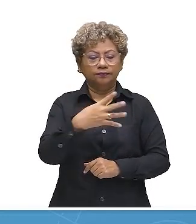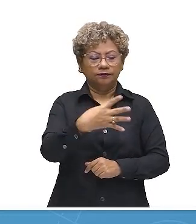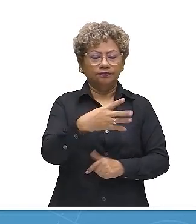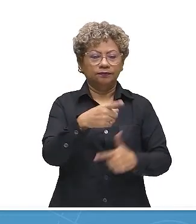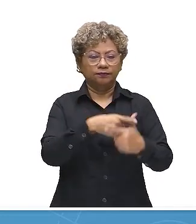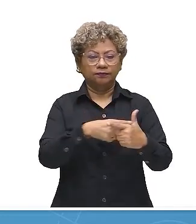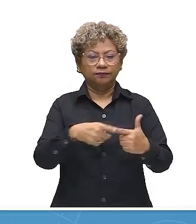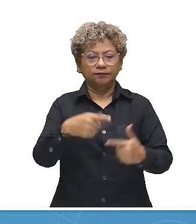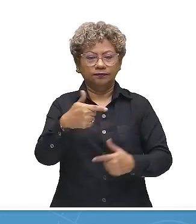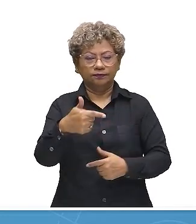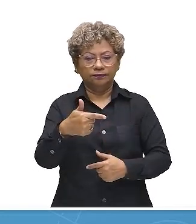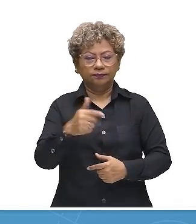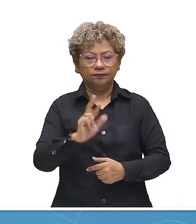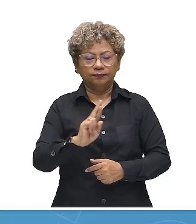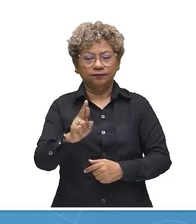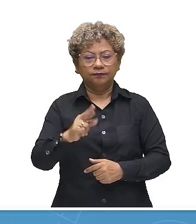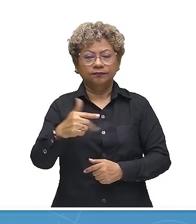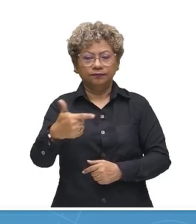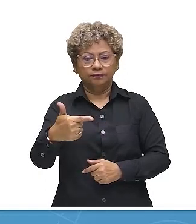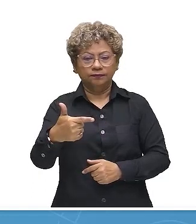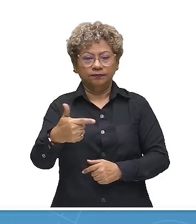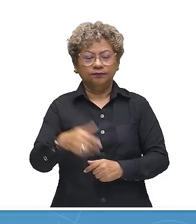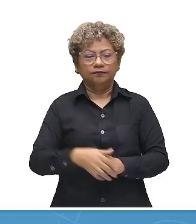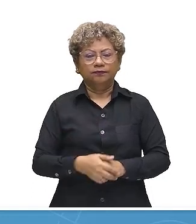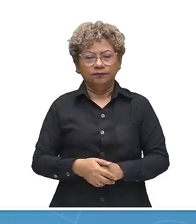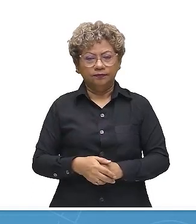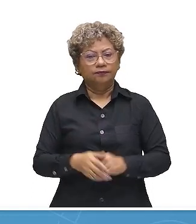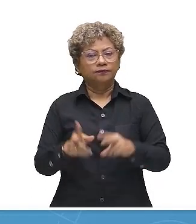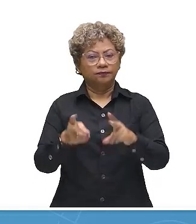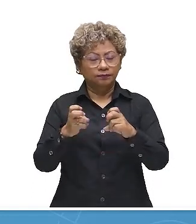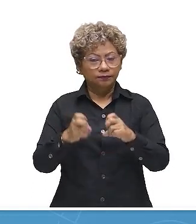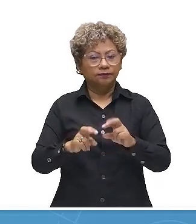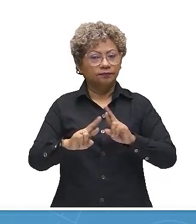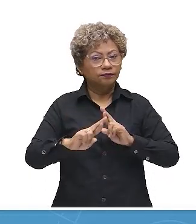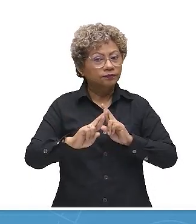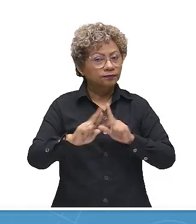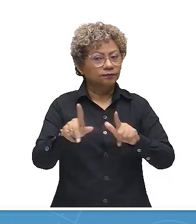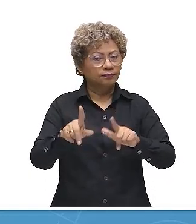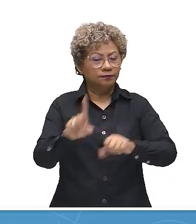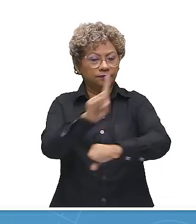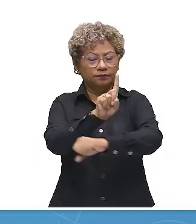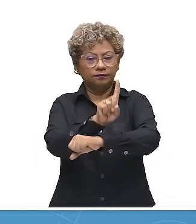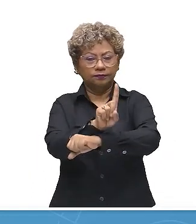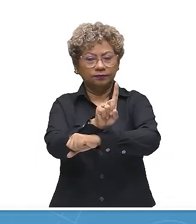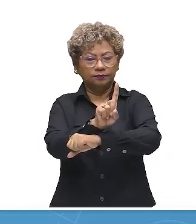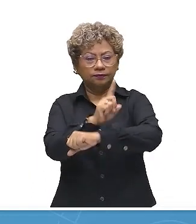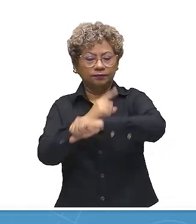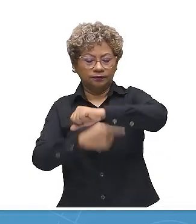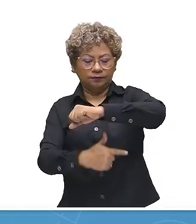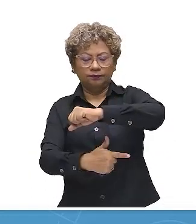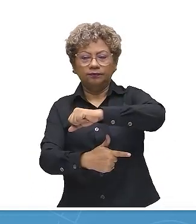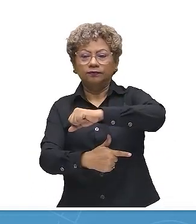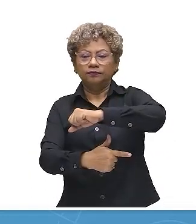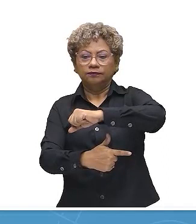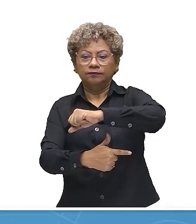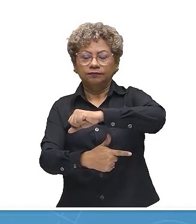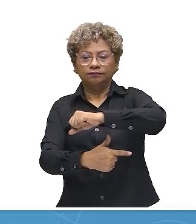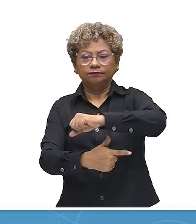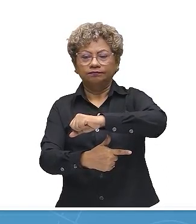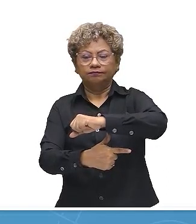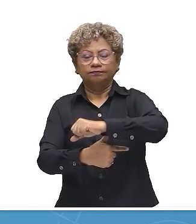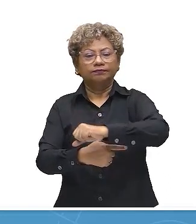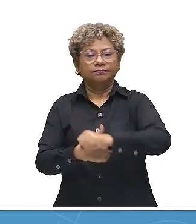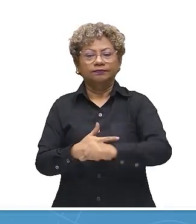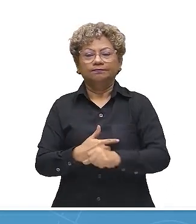2. Agora vejam que essa nova fração, 1 sobre 2, ela tem o numerador 1 e o denominador 2. Eu não consigo